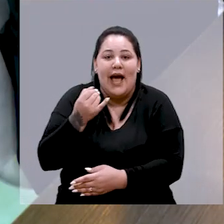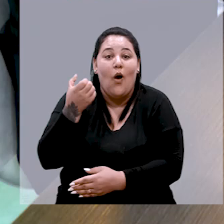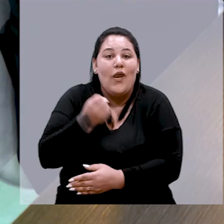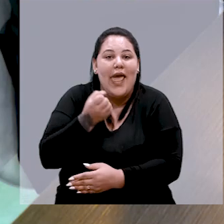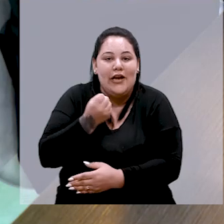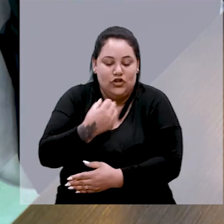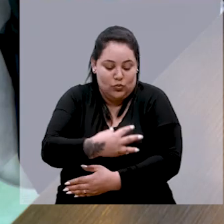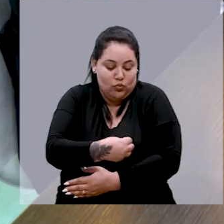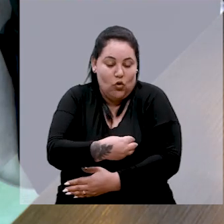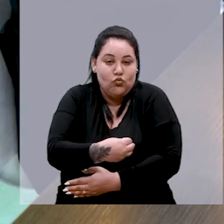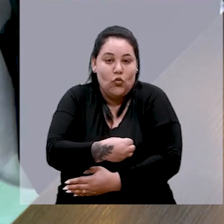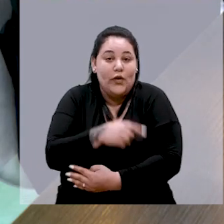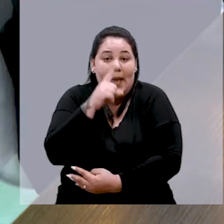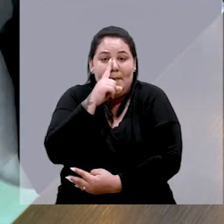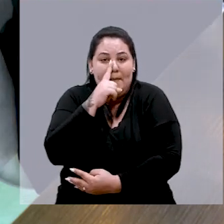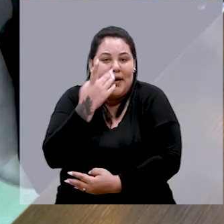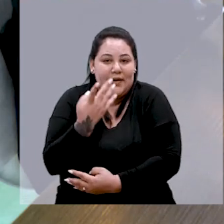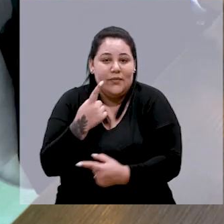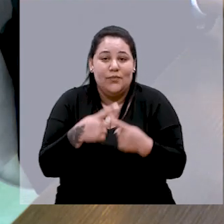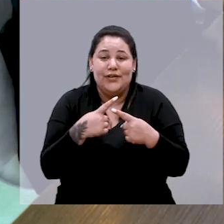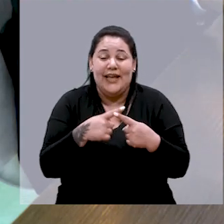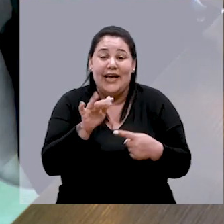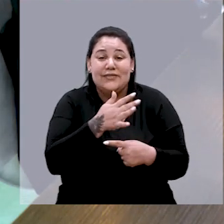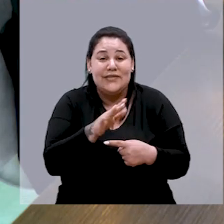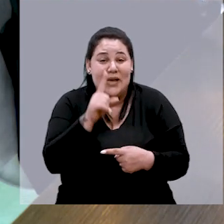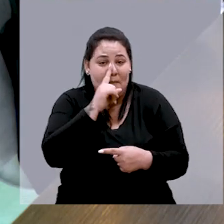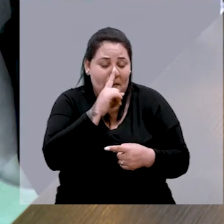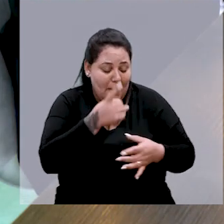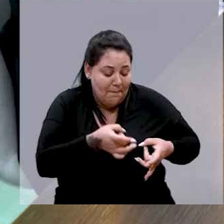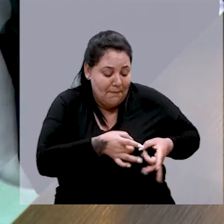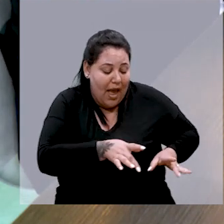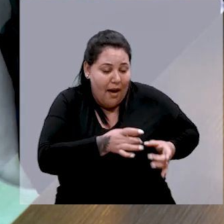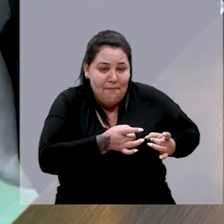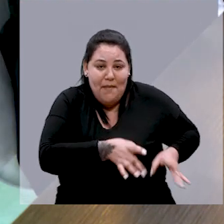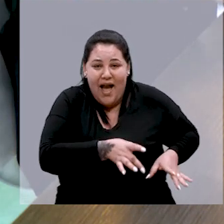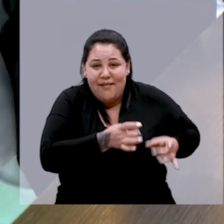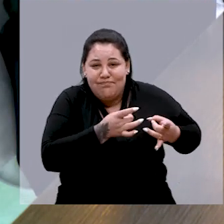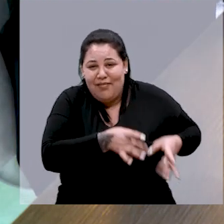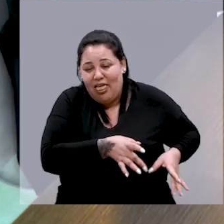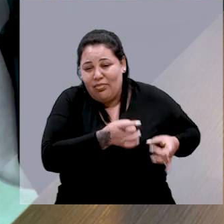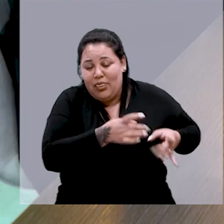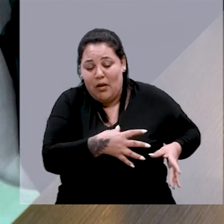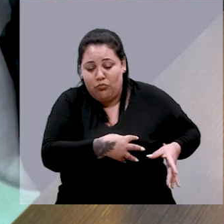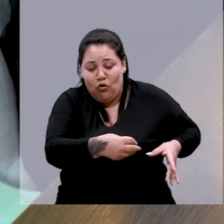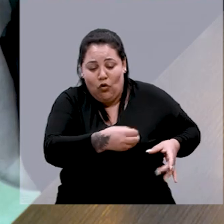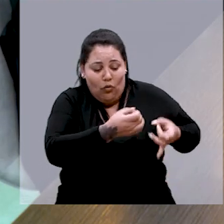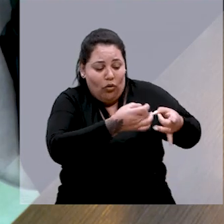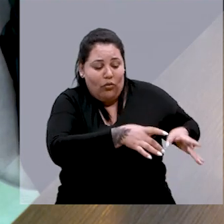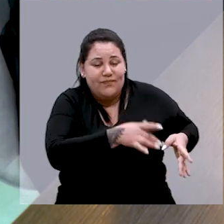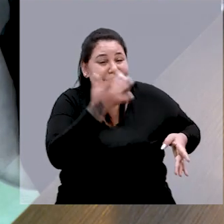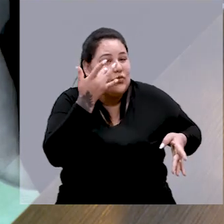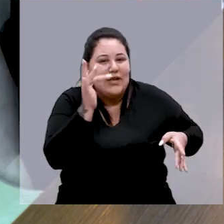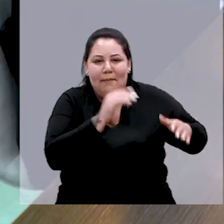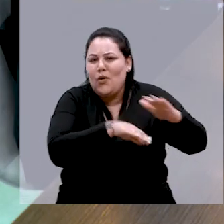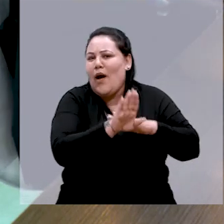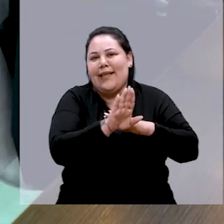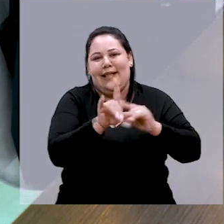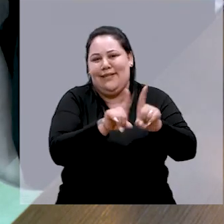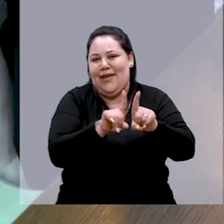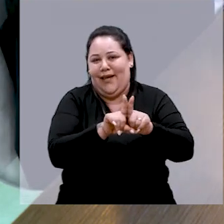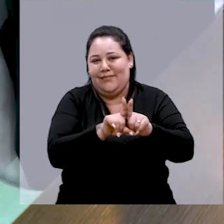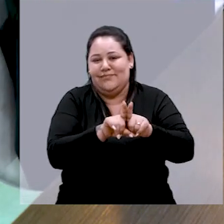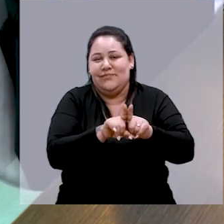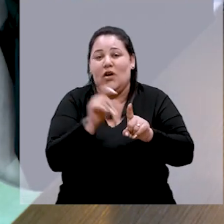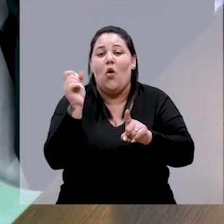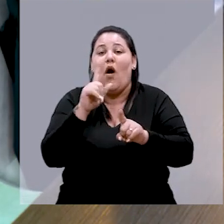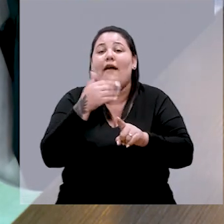do leite materno? Como a senhora disse, às vezes acontece muito desperdício também por dificuldade de armazenamento. Então as famílias que nos